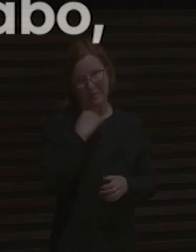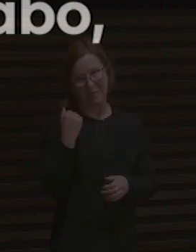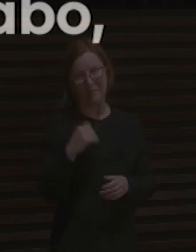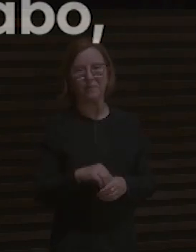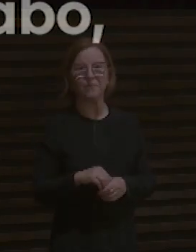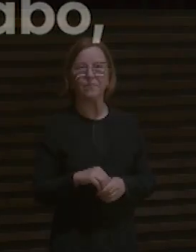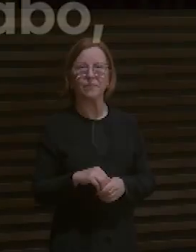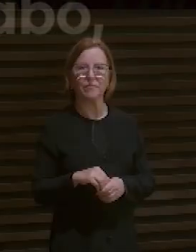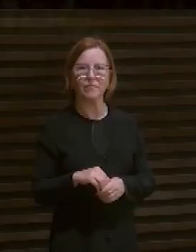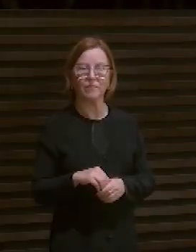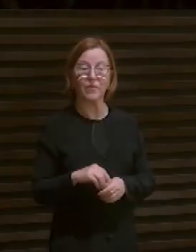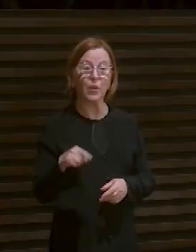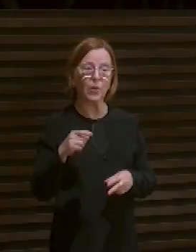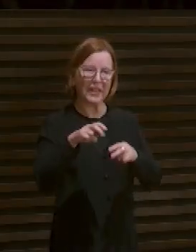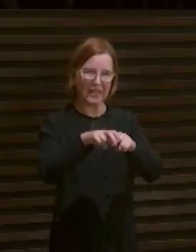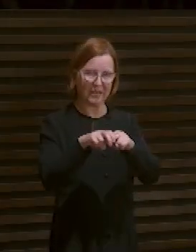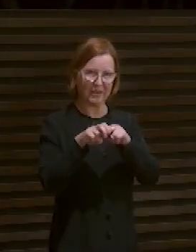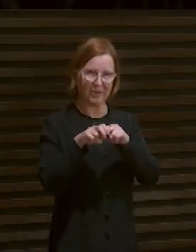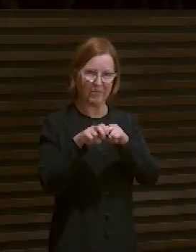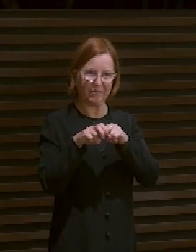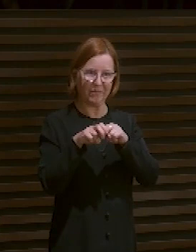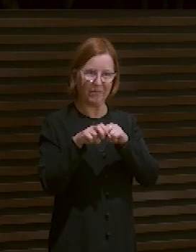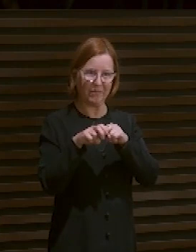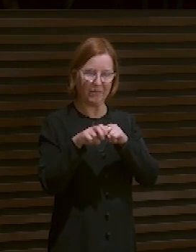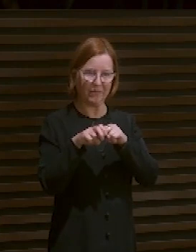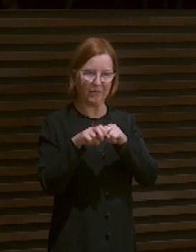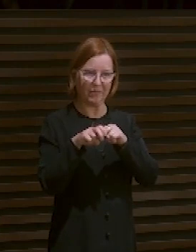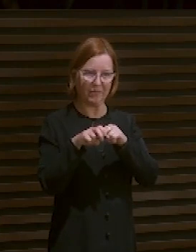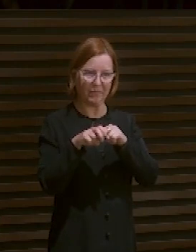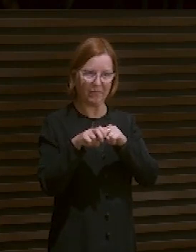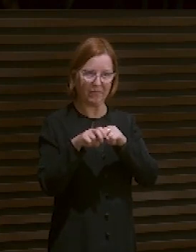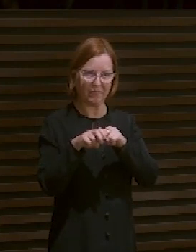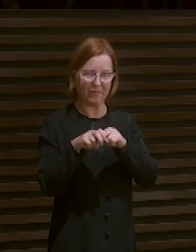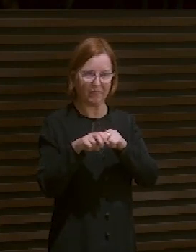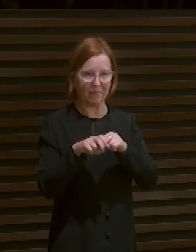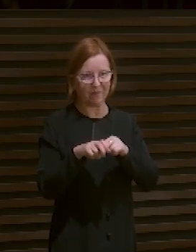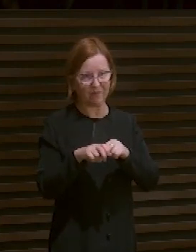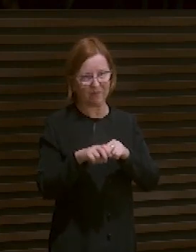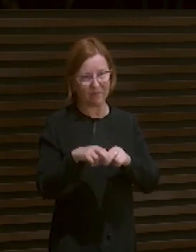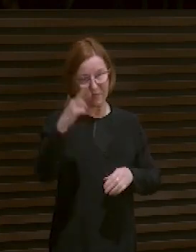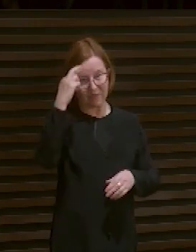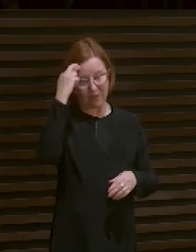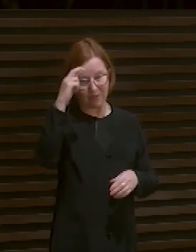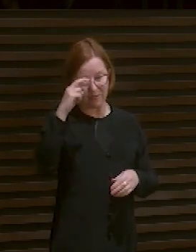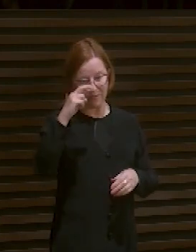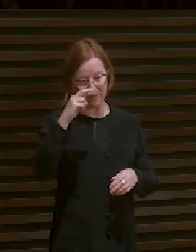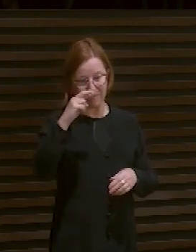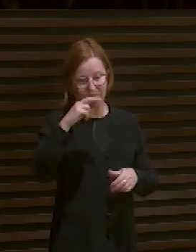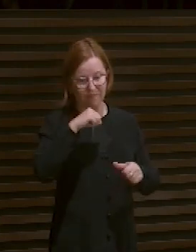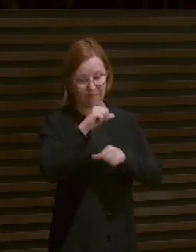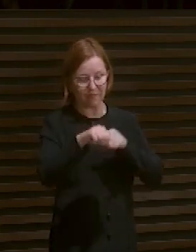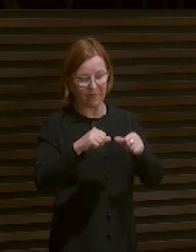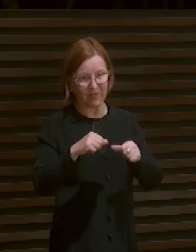A outra razão pela qual ele se tornou homem